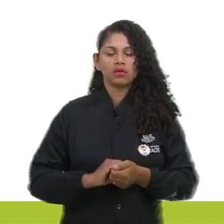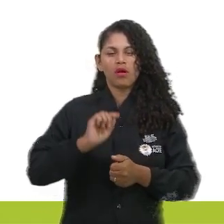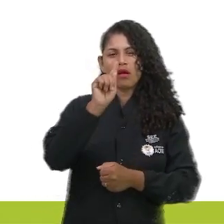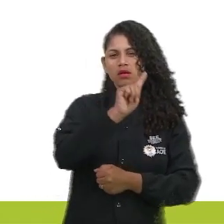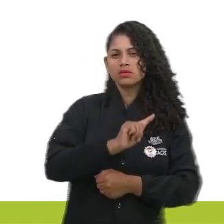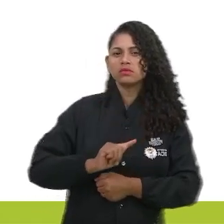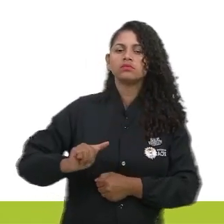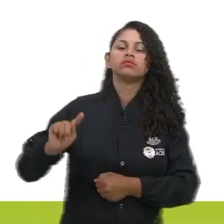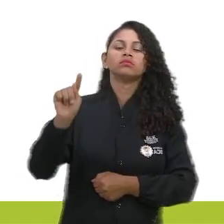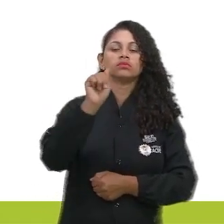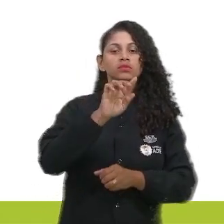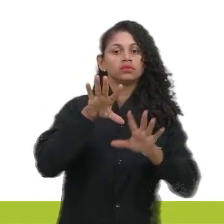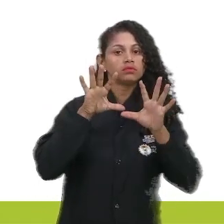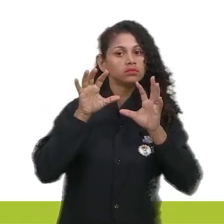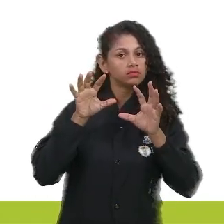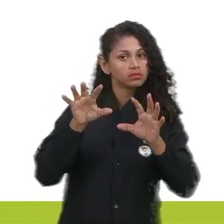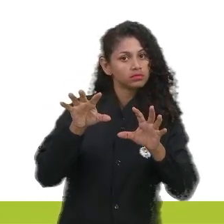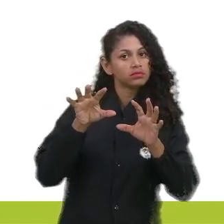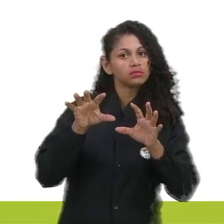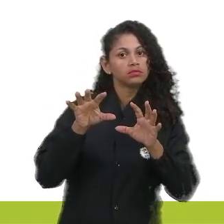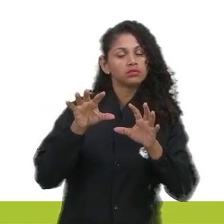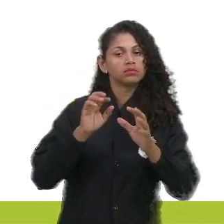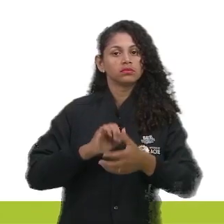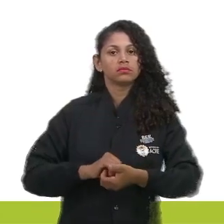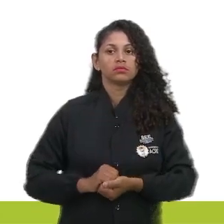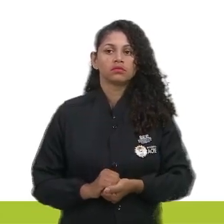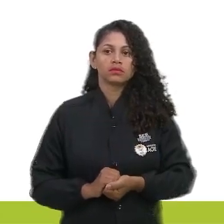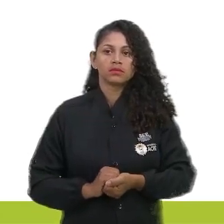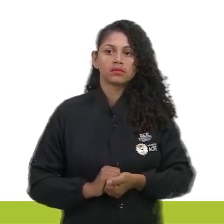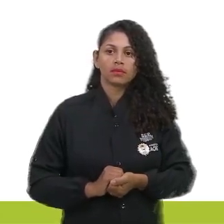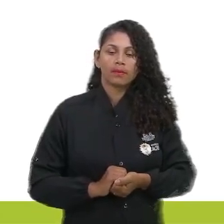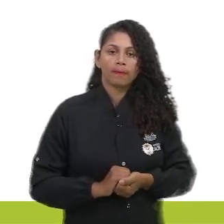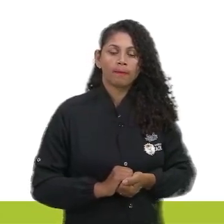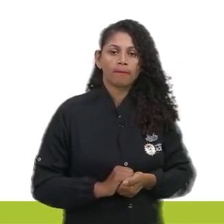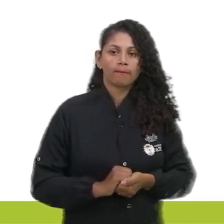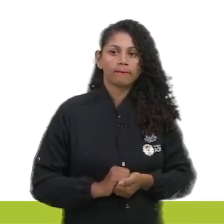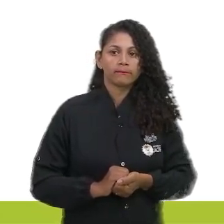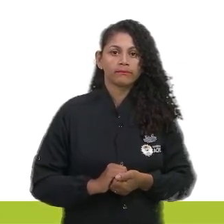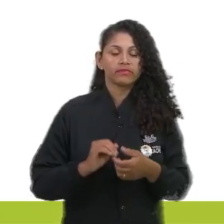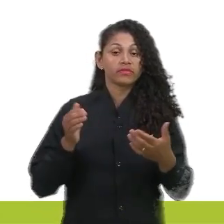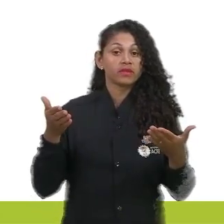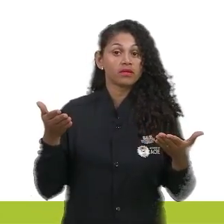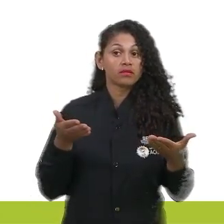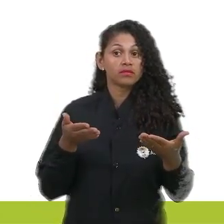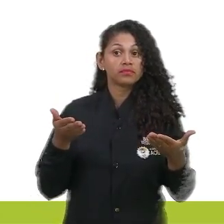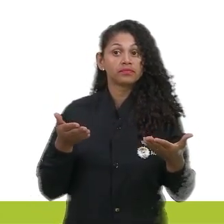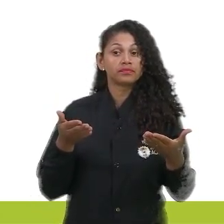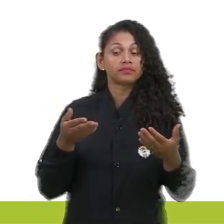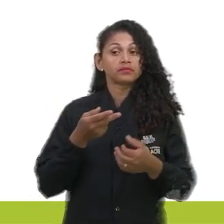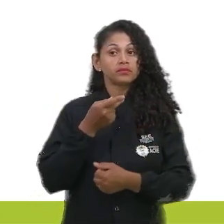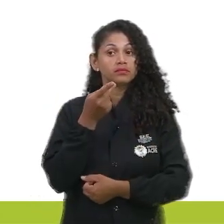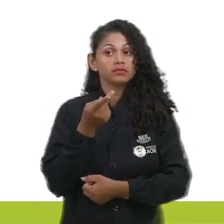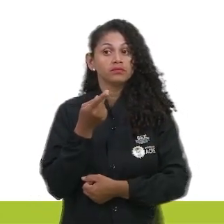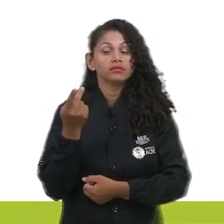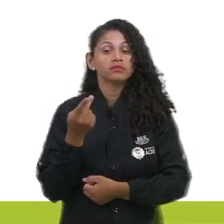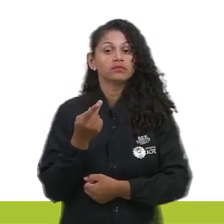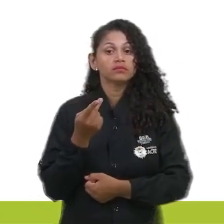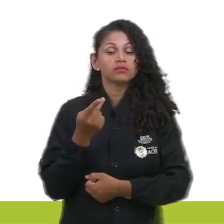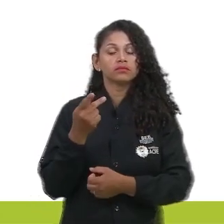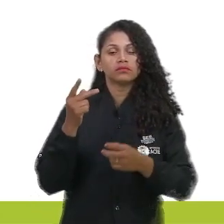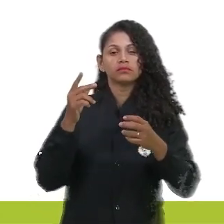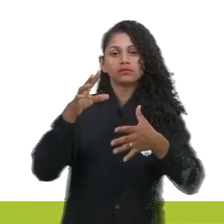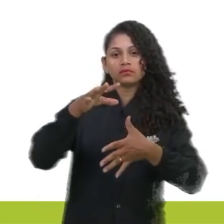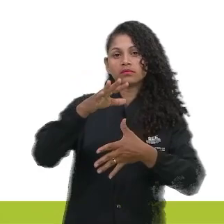de lembrar, né? Pois bem, dada a circunferência, agora vamos tratar sobre alguns